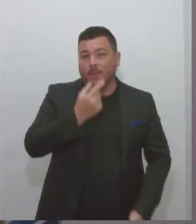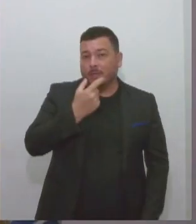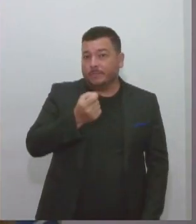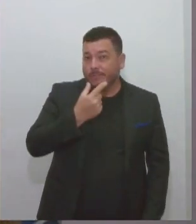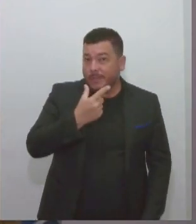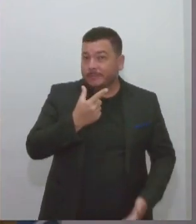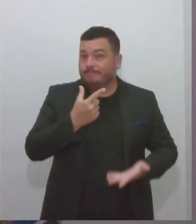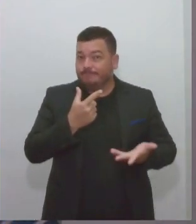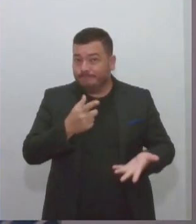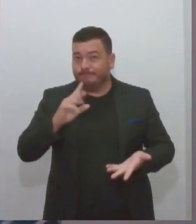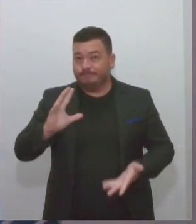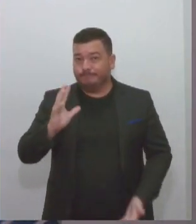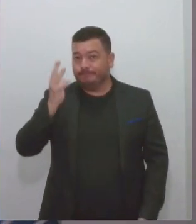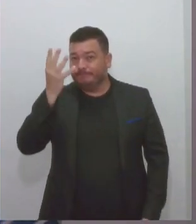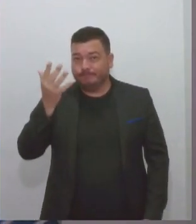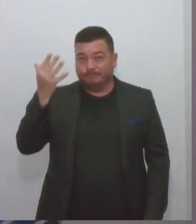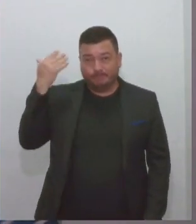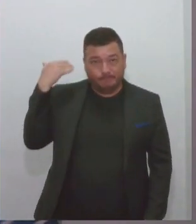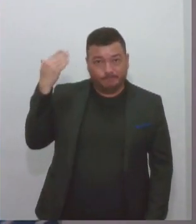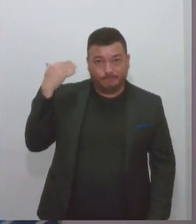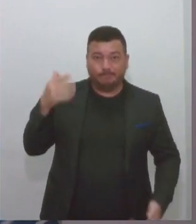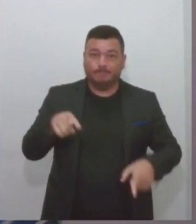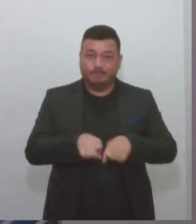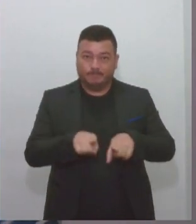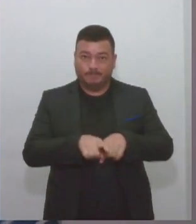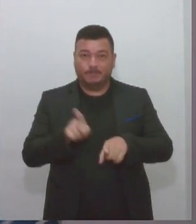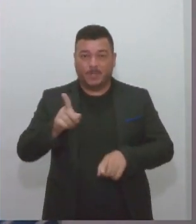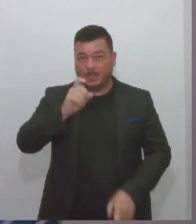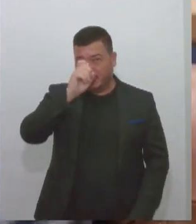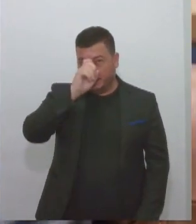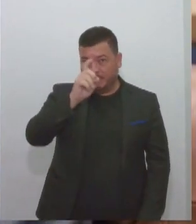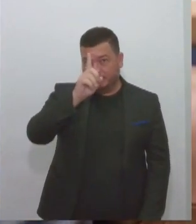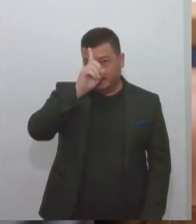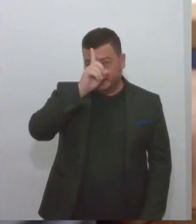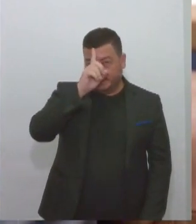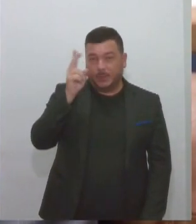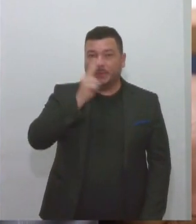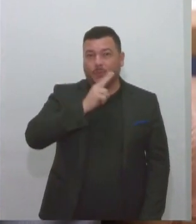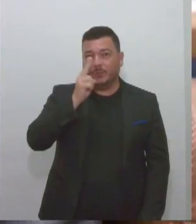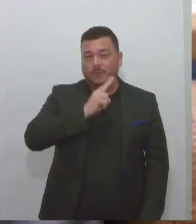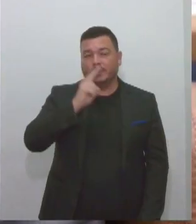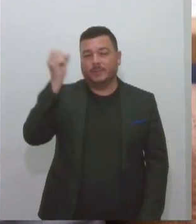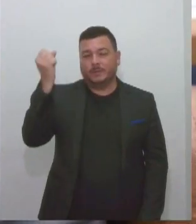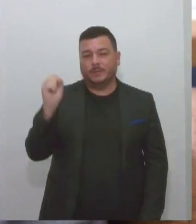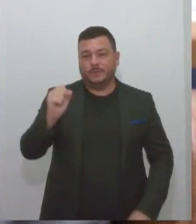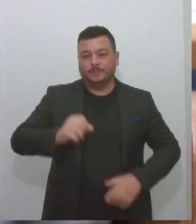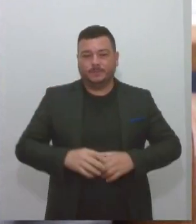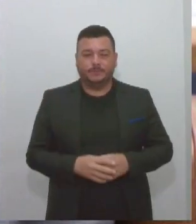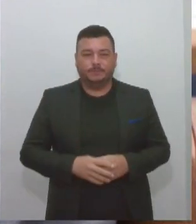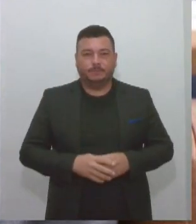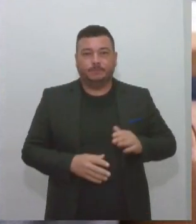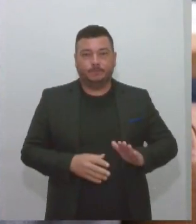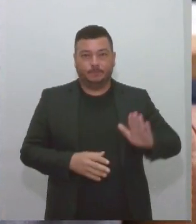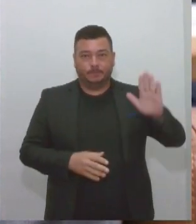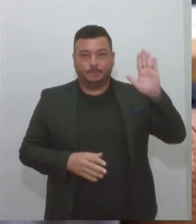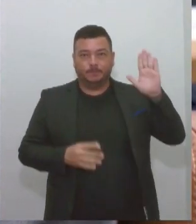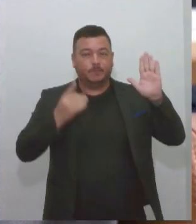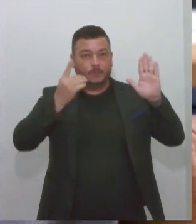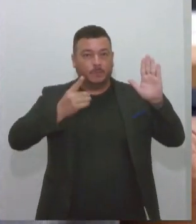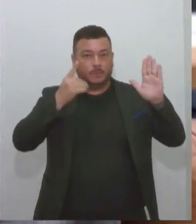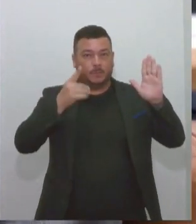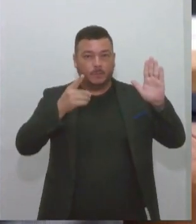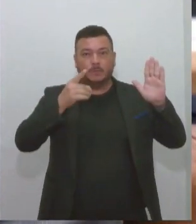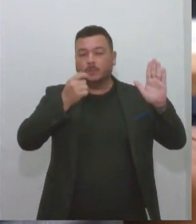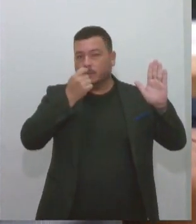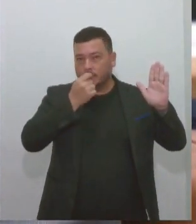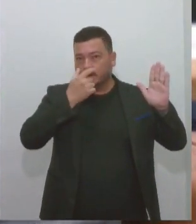aconteceu recentemente lá no hospital de urgência de Sergipe. Usando a questão de ordem, o deputado Luciano Pimentel